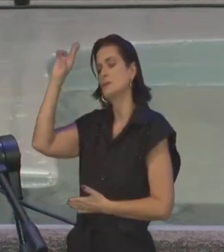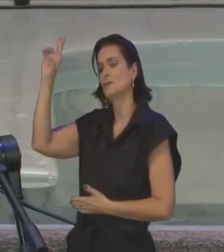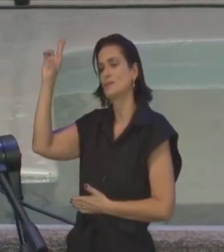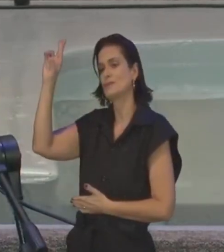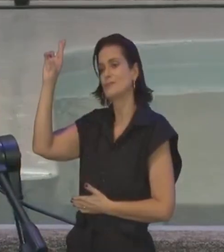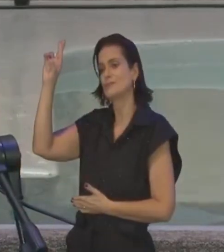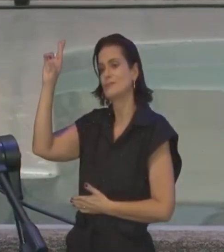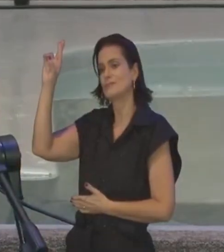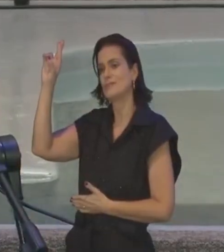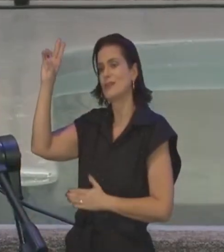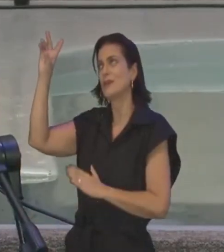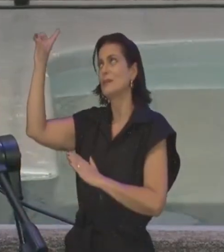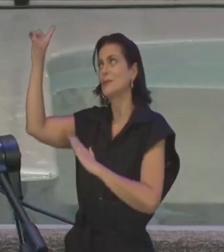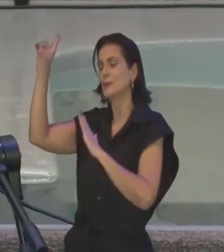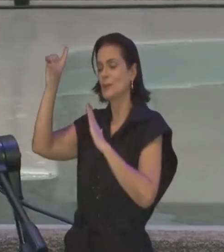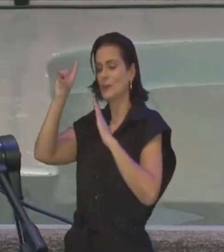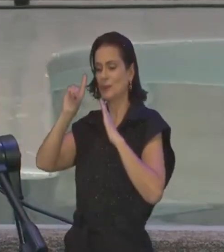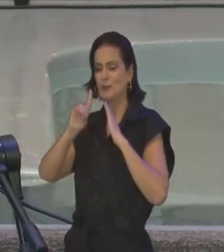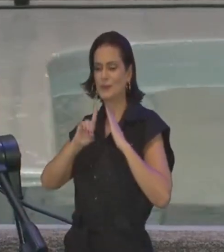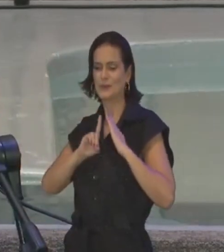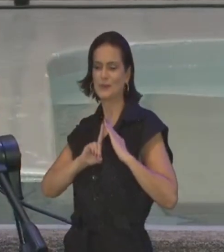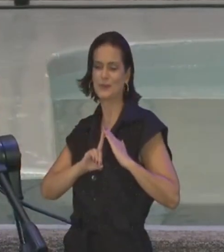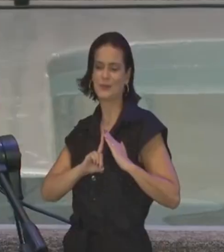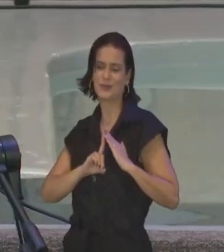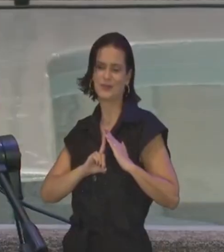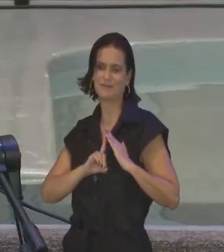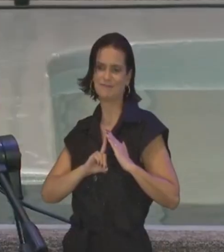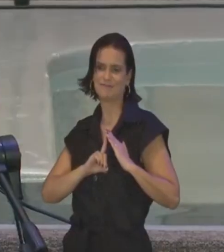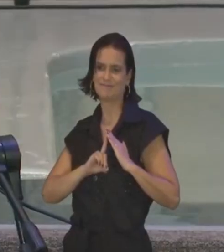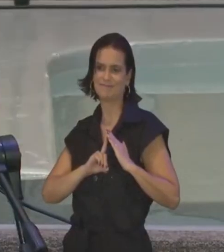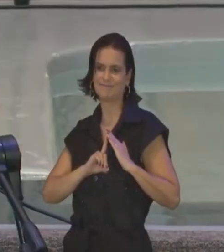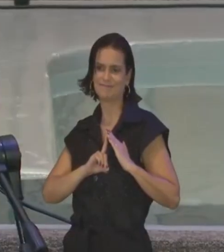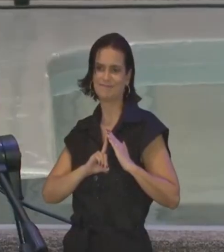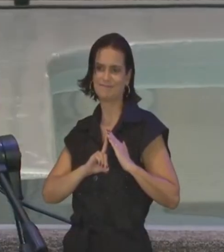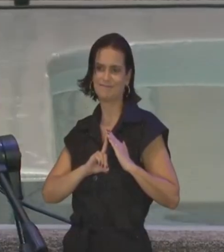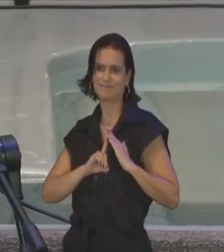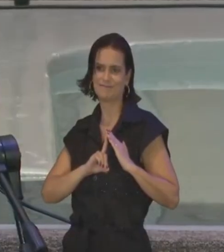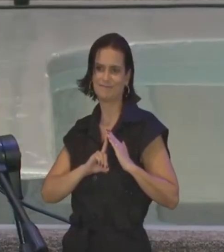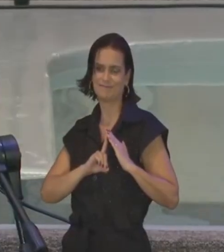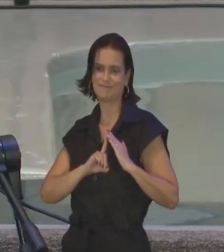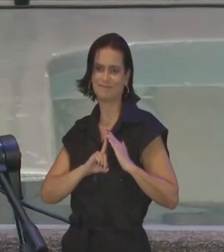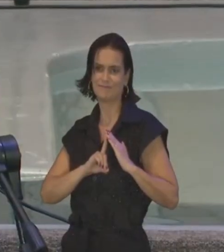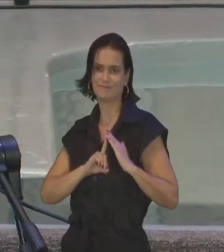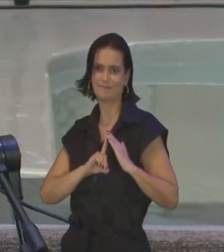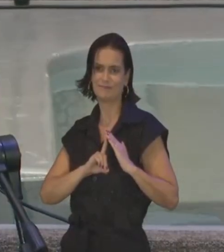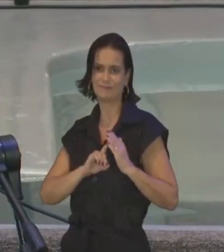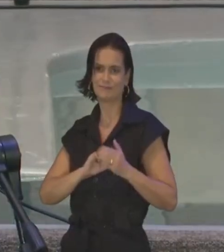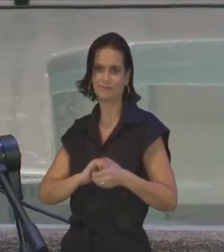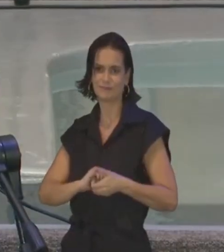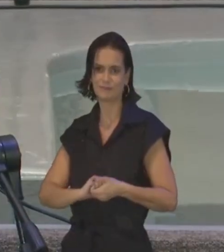que Ele faça morada, e que Ele habite em seu coração.